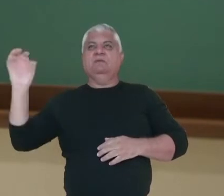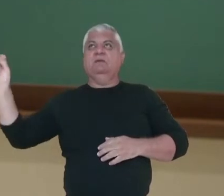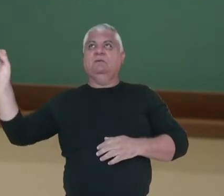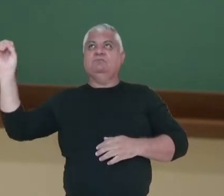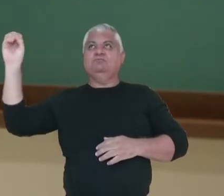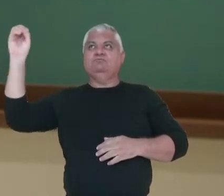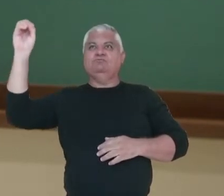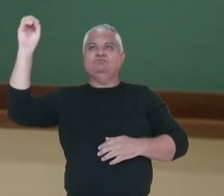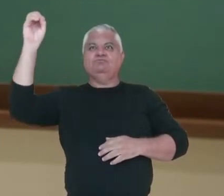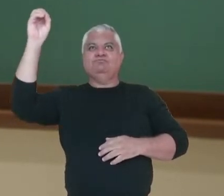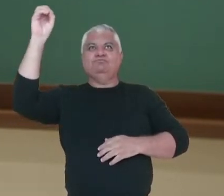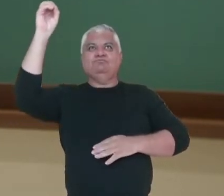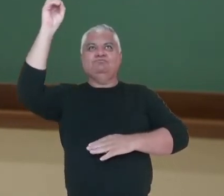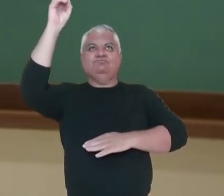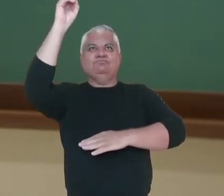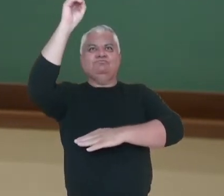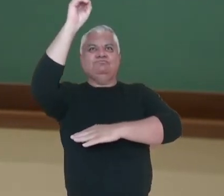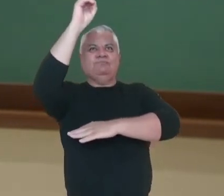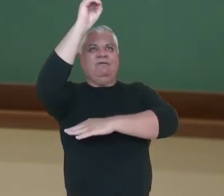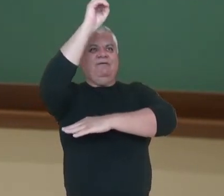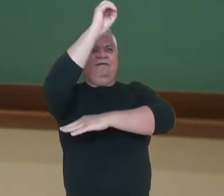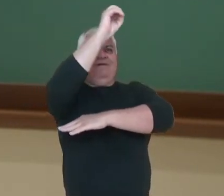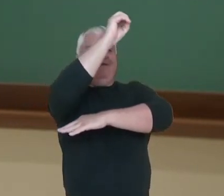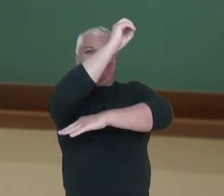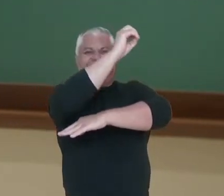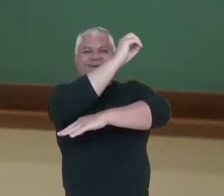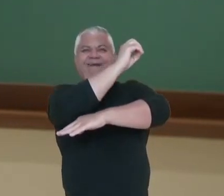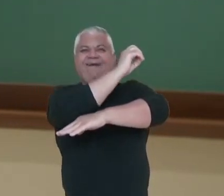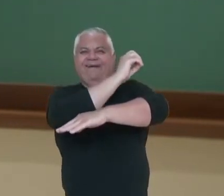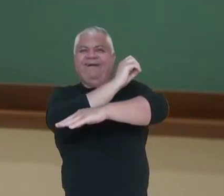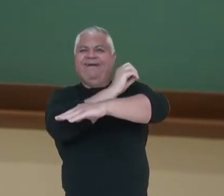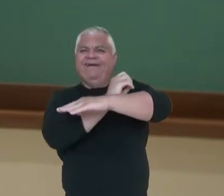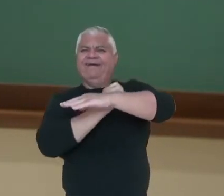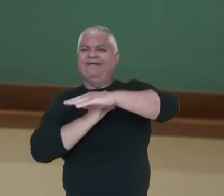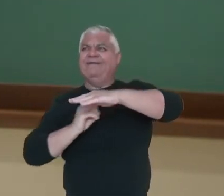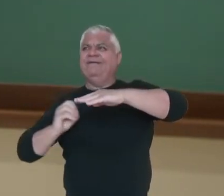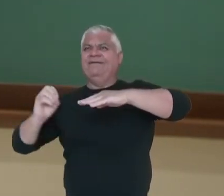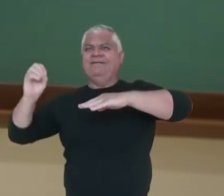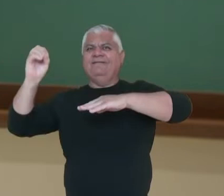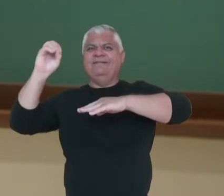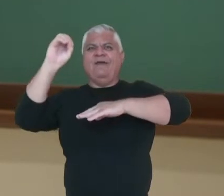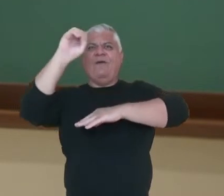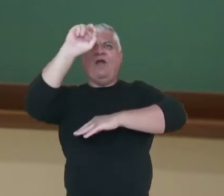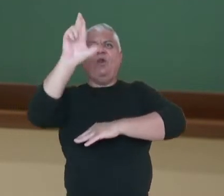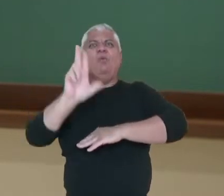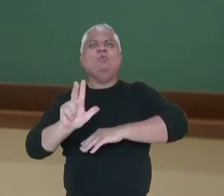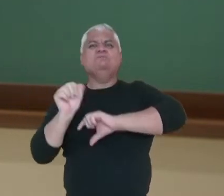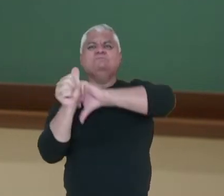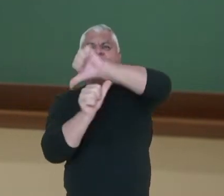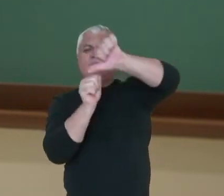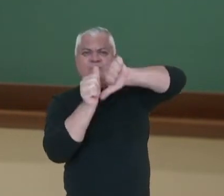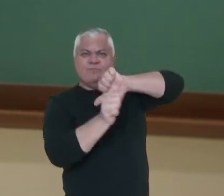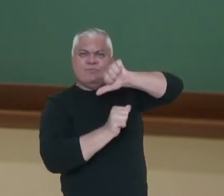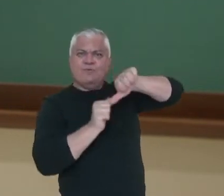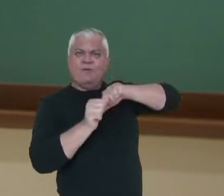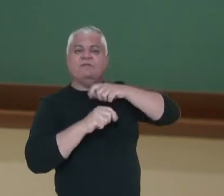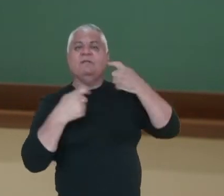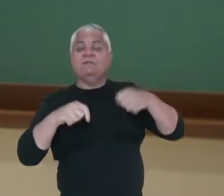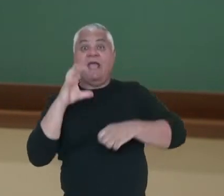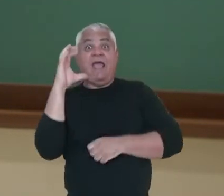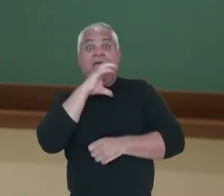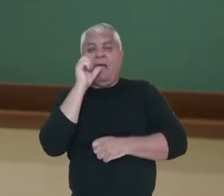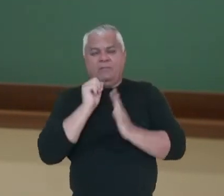já muda, daqui a mais 5 minutos o sol já muda, então quer dizer, a luz, ela muda rapidamente no momento de uma pintura. Então tem que fazer uma pintura muito mais